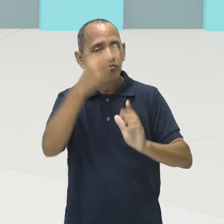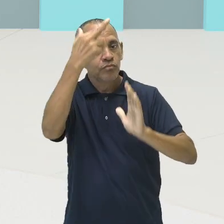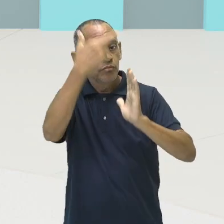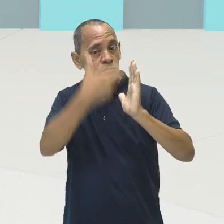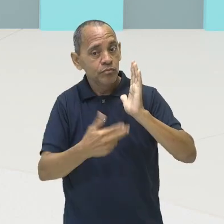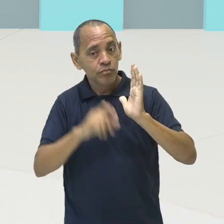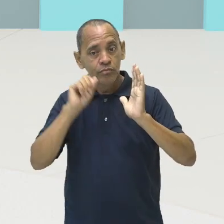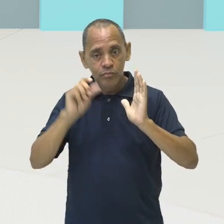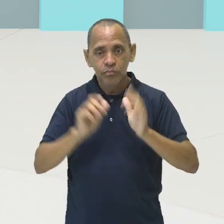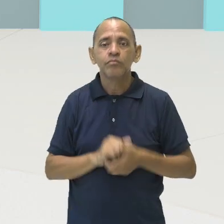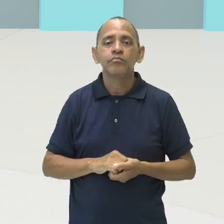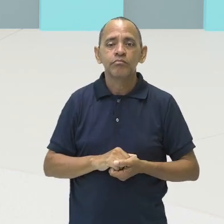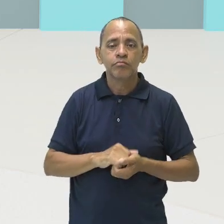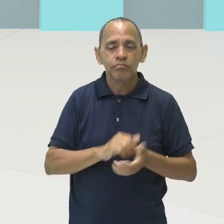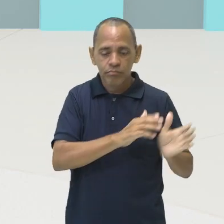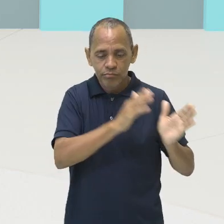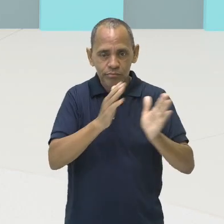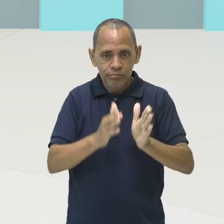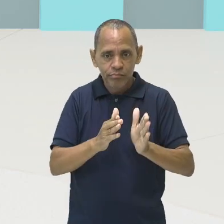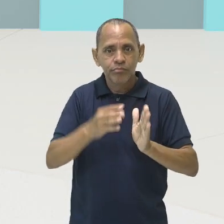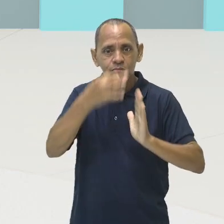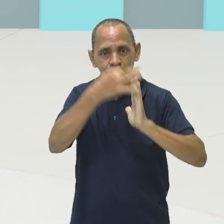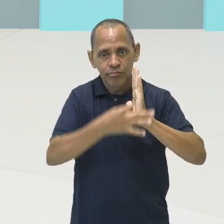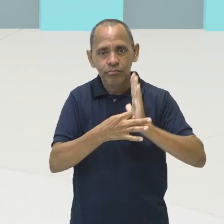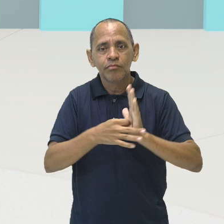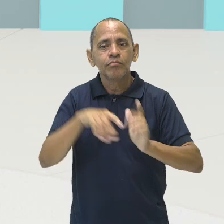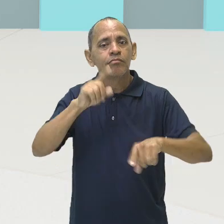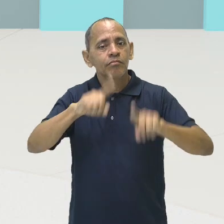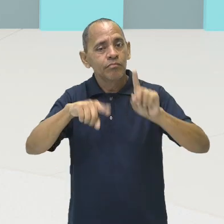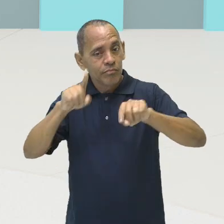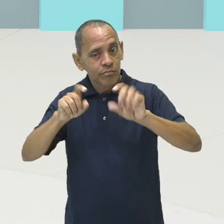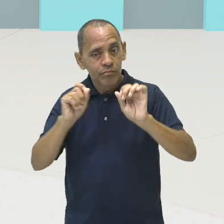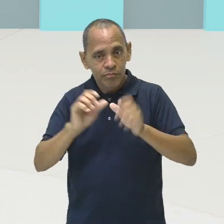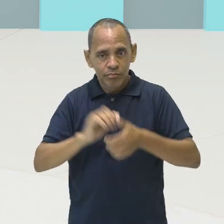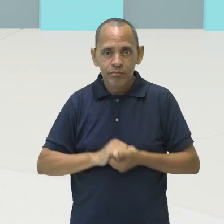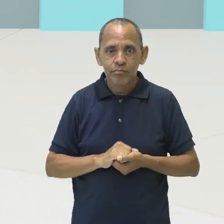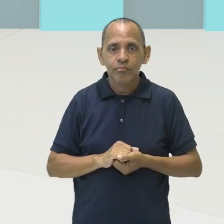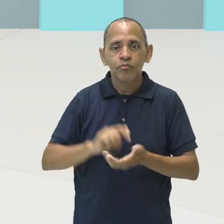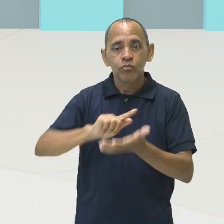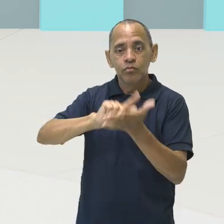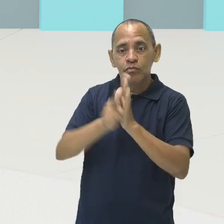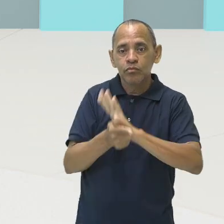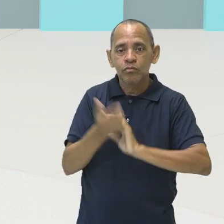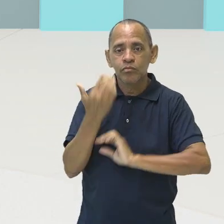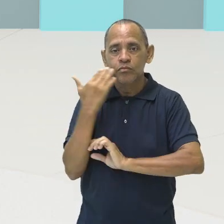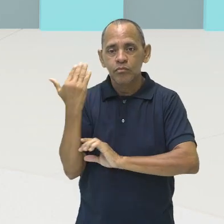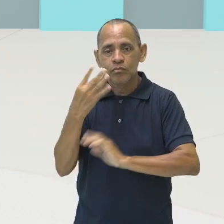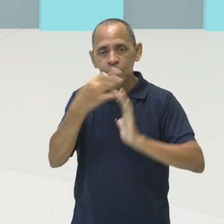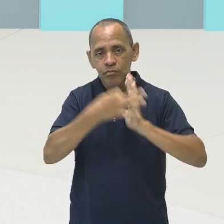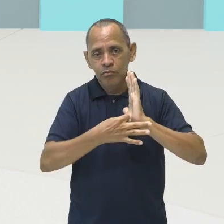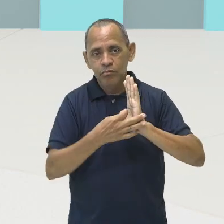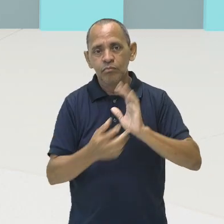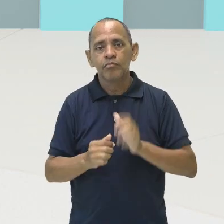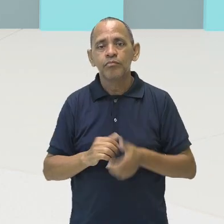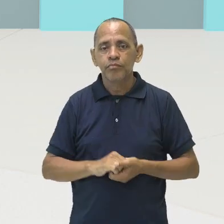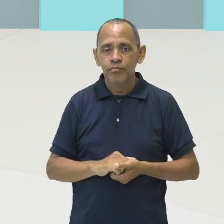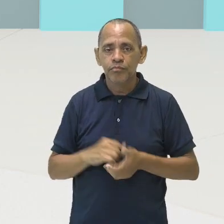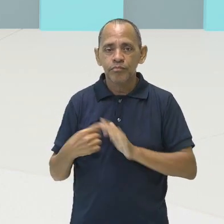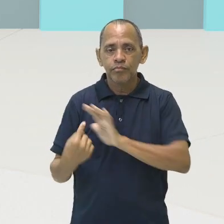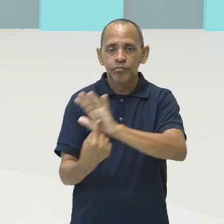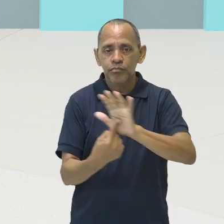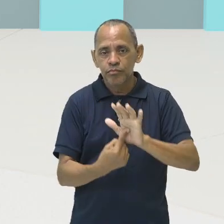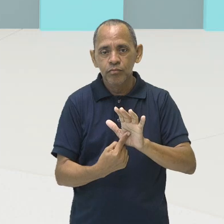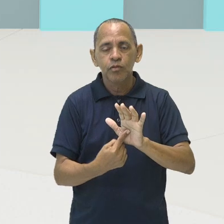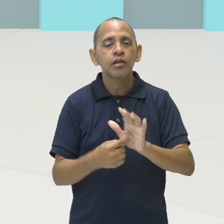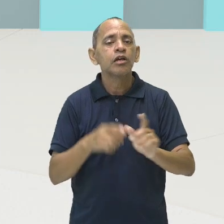gêneros. Eles vão variar de acordo com o gênero. Então, vamos focar nesse texto aqui, olha só. Eles vão